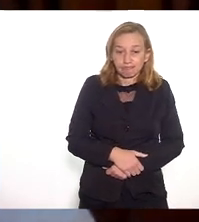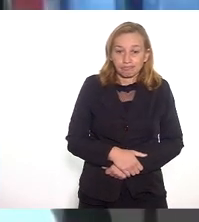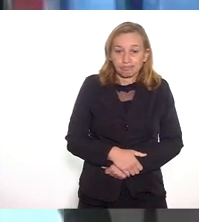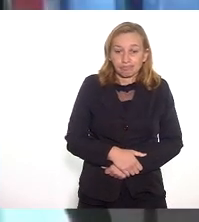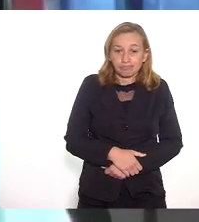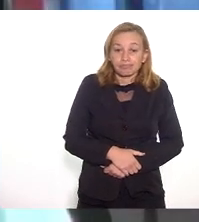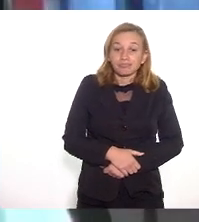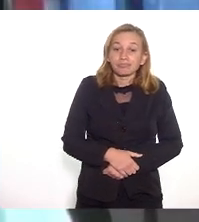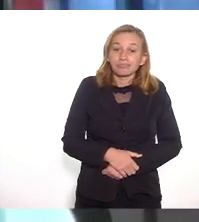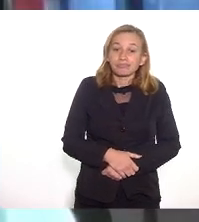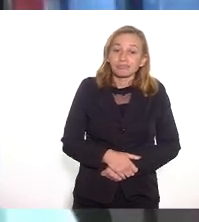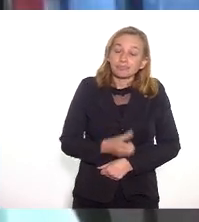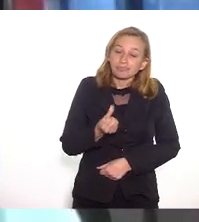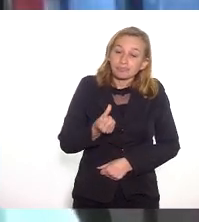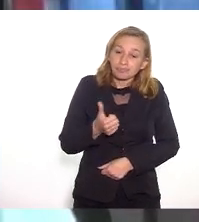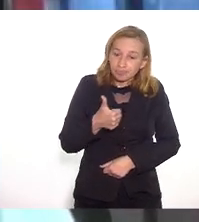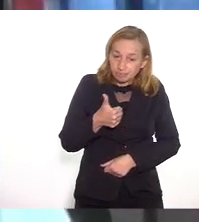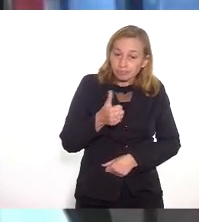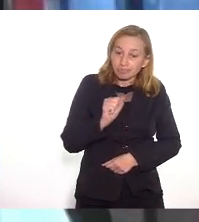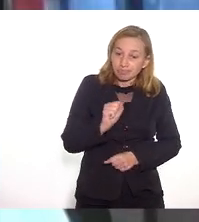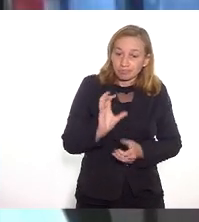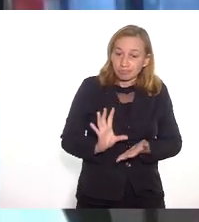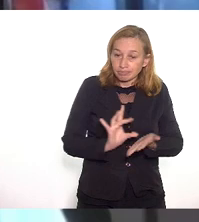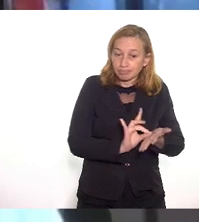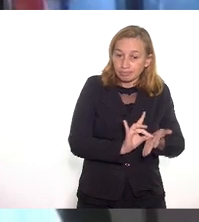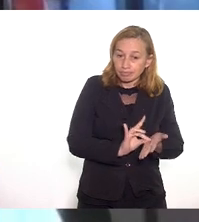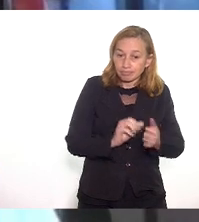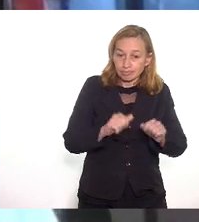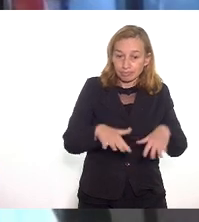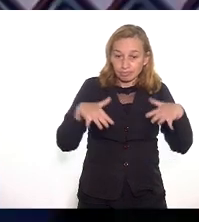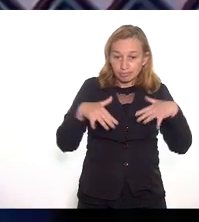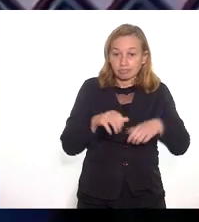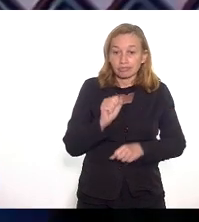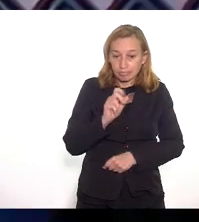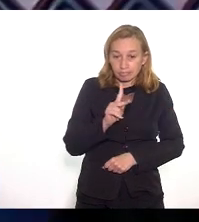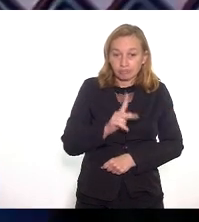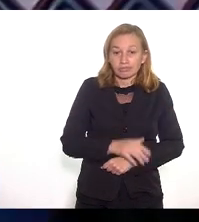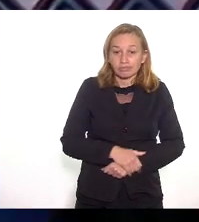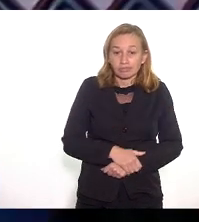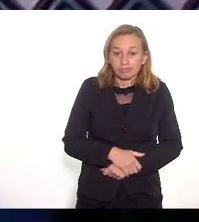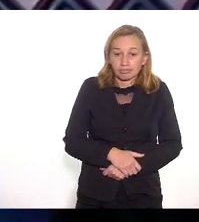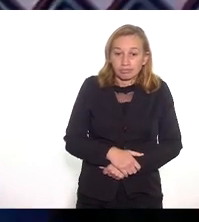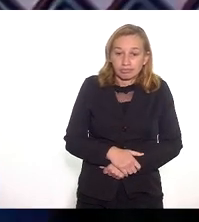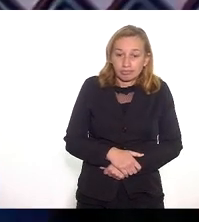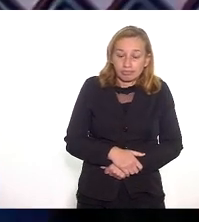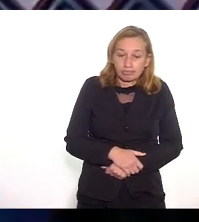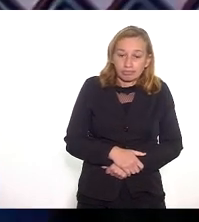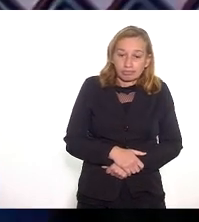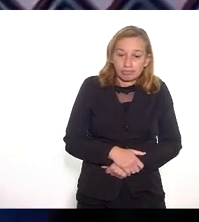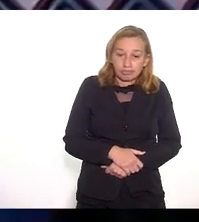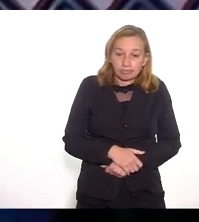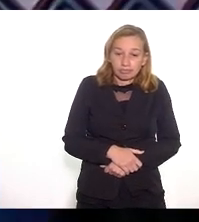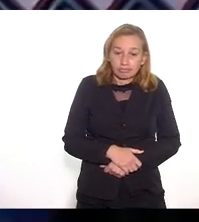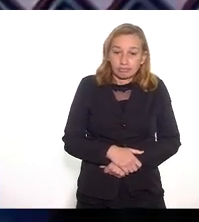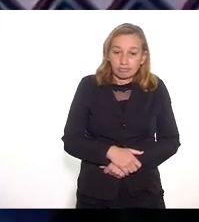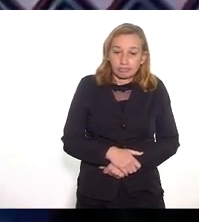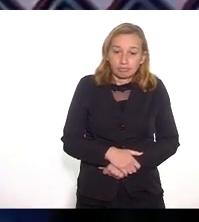O 61, Mônica, você pode emendar no plenário. Ok. Já vou tratar